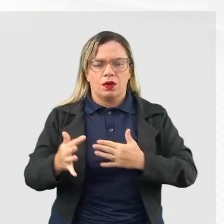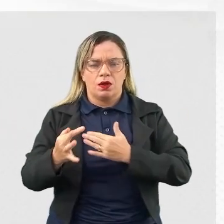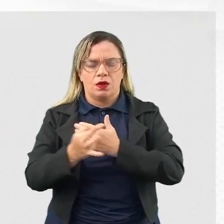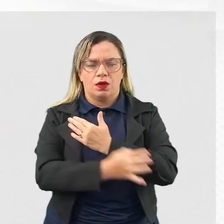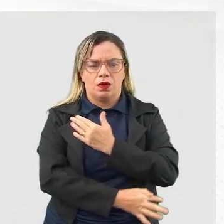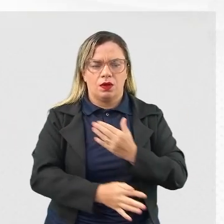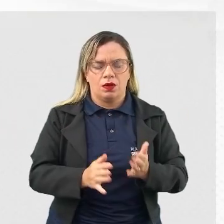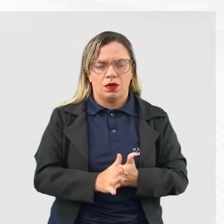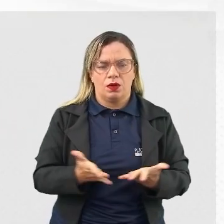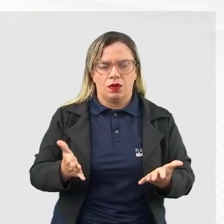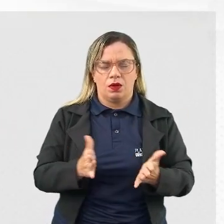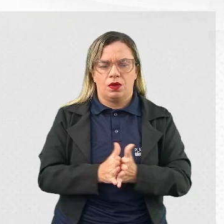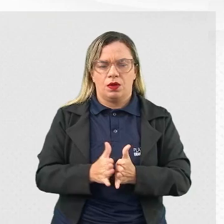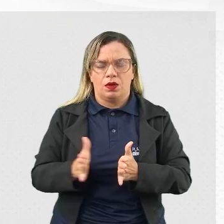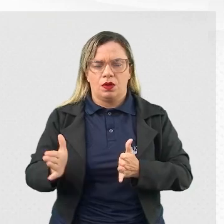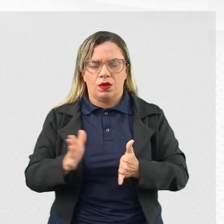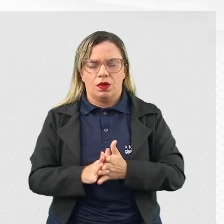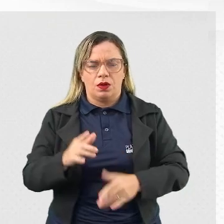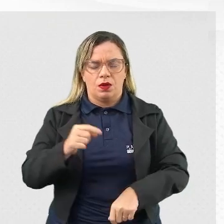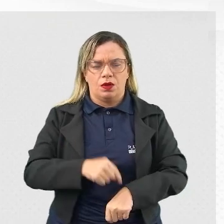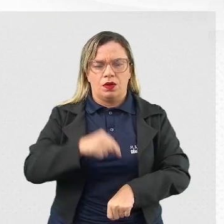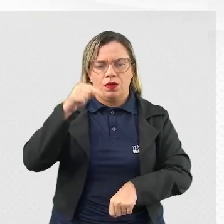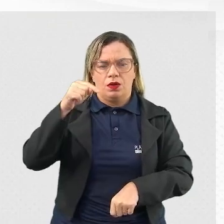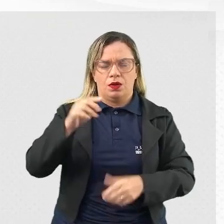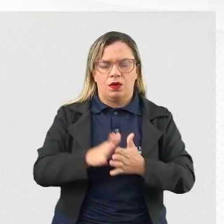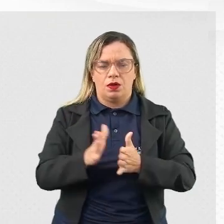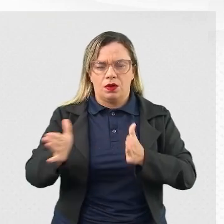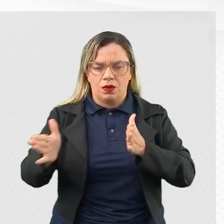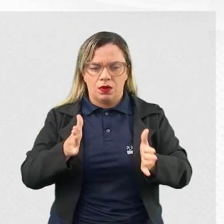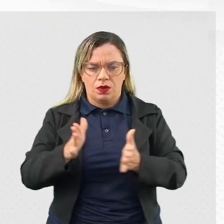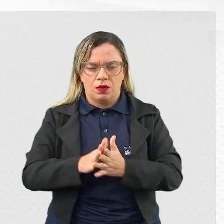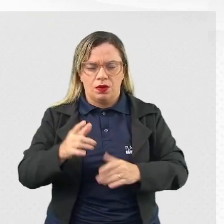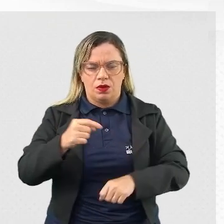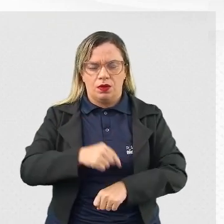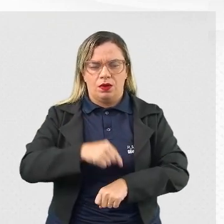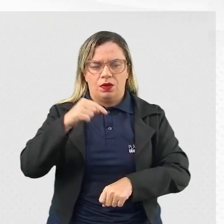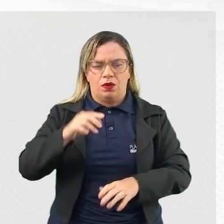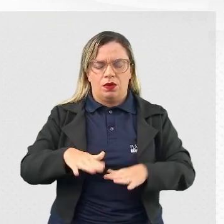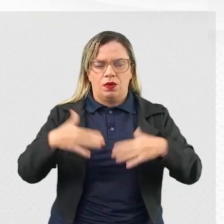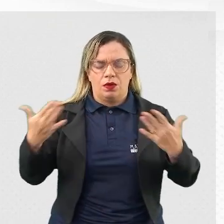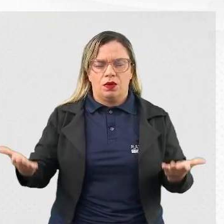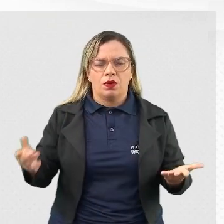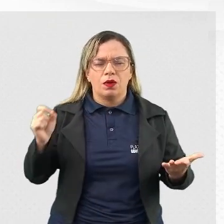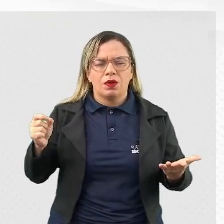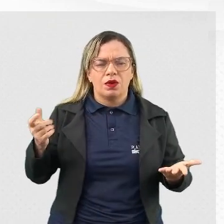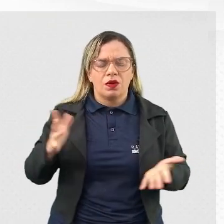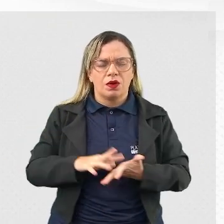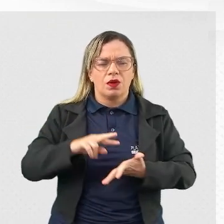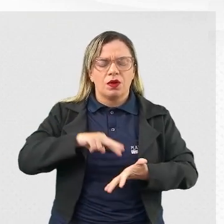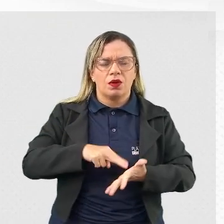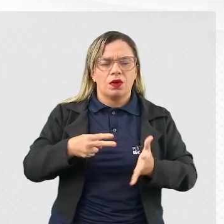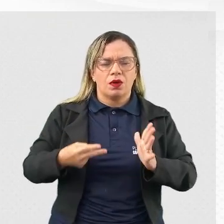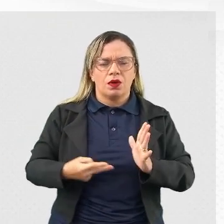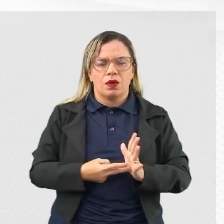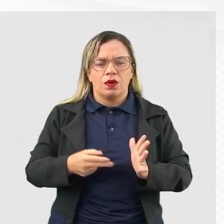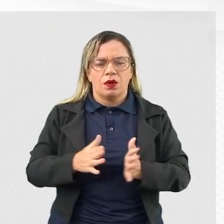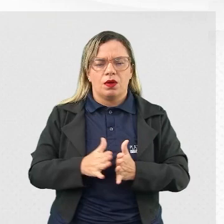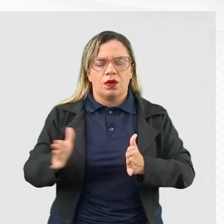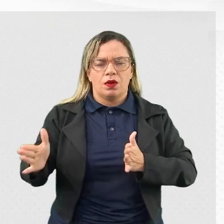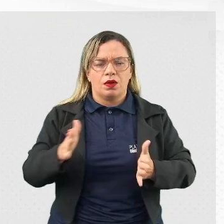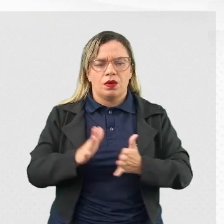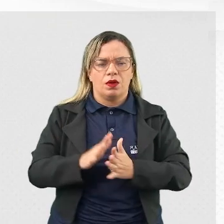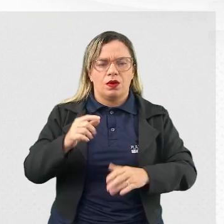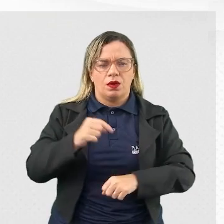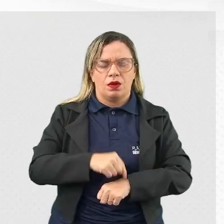é tempo. É um intervalo de tempo. Um intervalo de tempo para quê? Um intervalo de